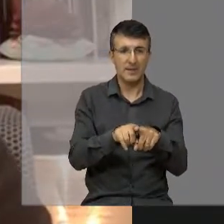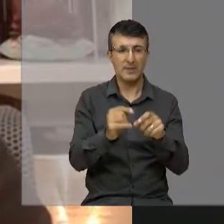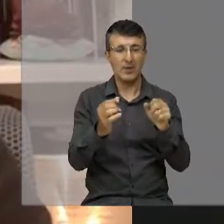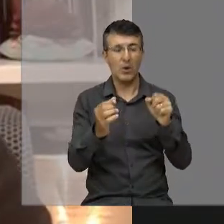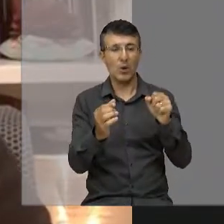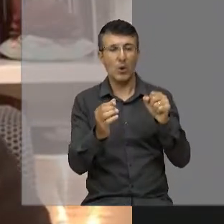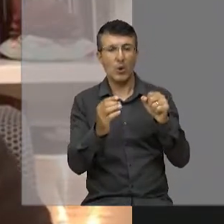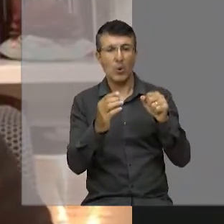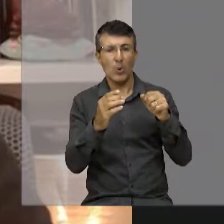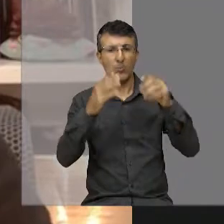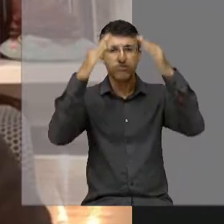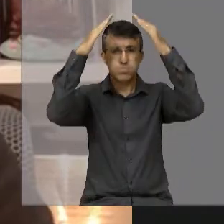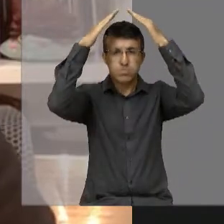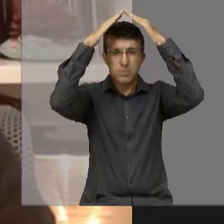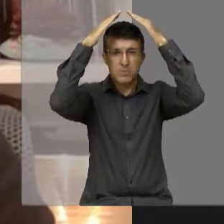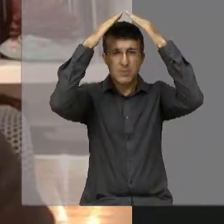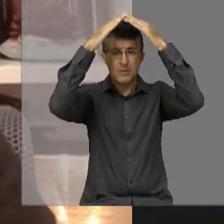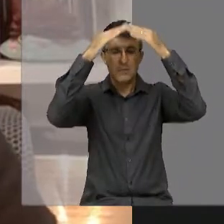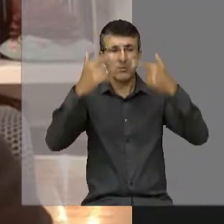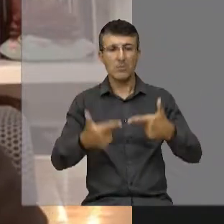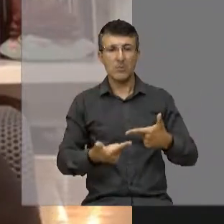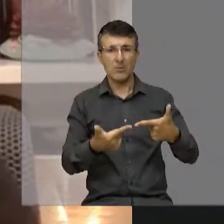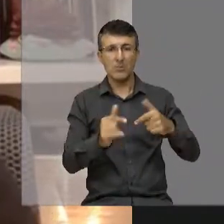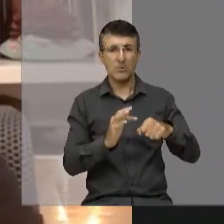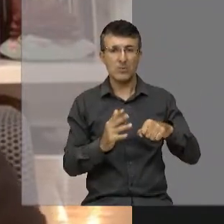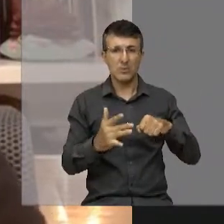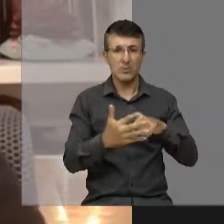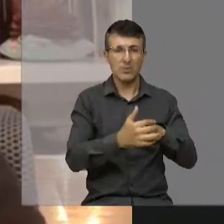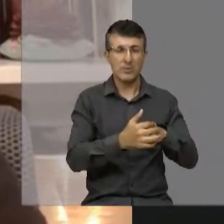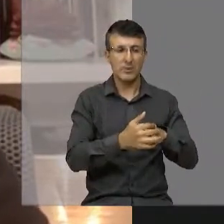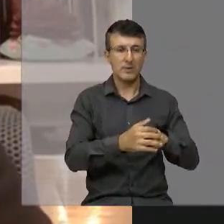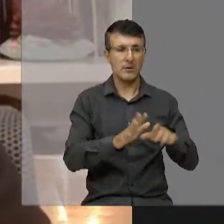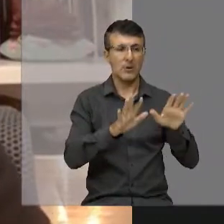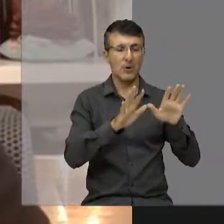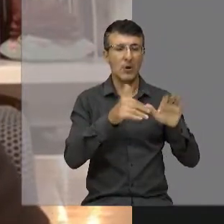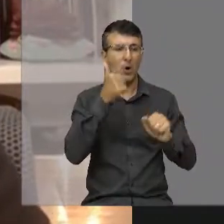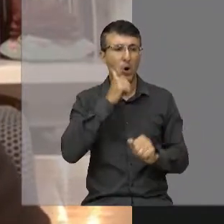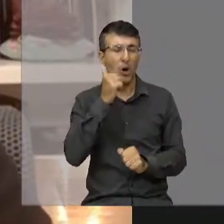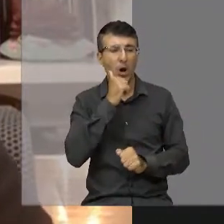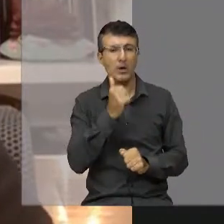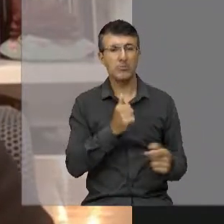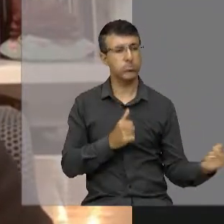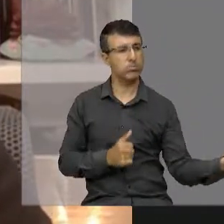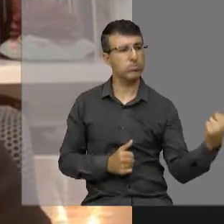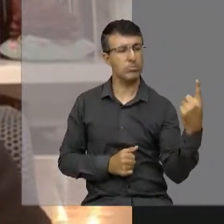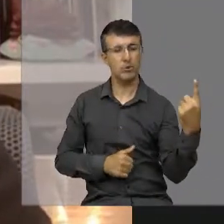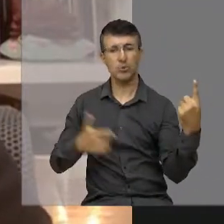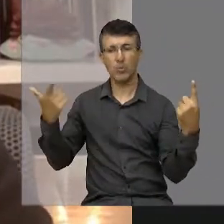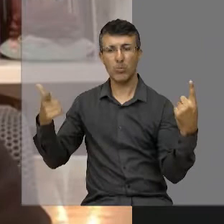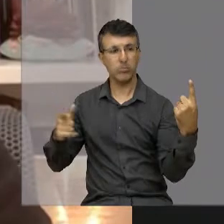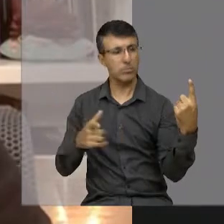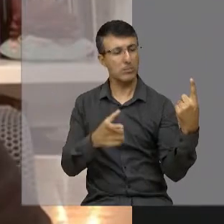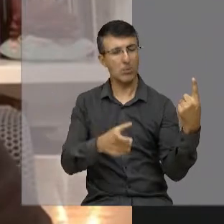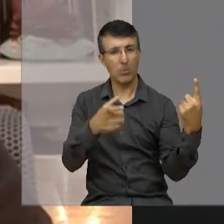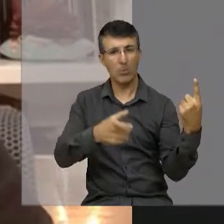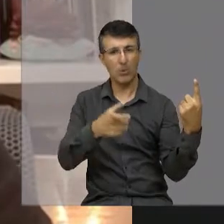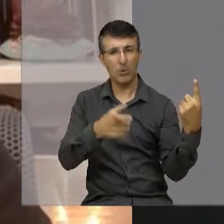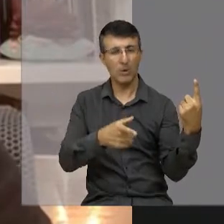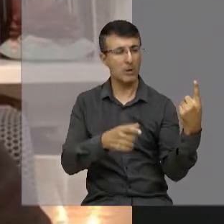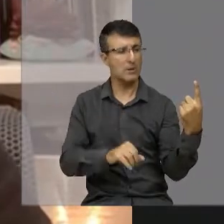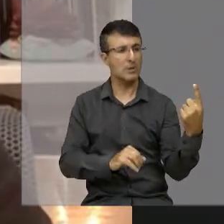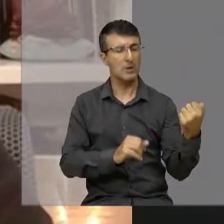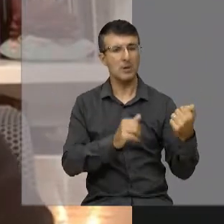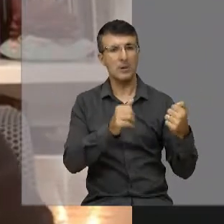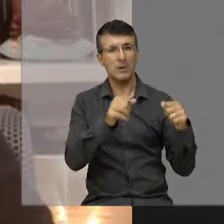de segurança para essas mulheres, né, mulheres que vêm de outros lugares, tiveram contato com outras pessoas, como assegurar a